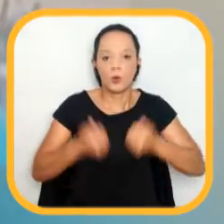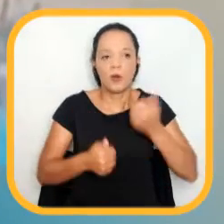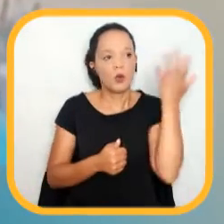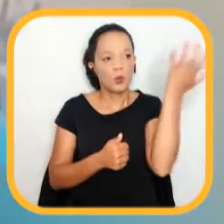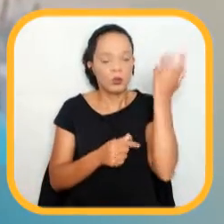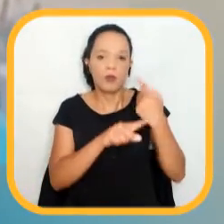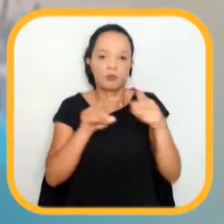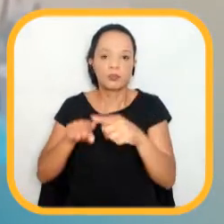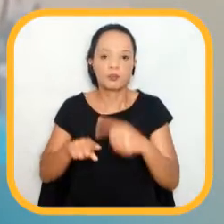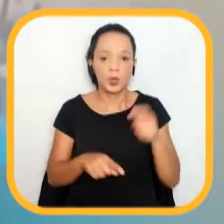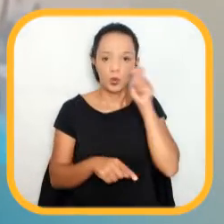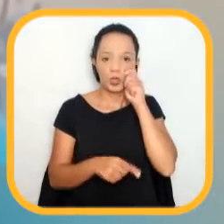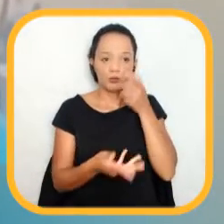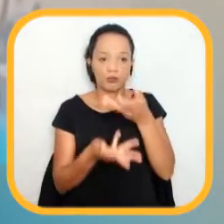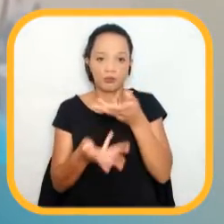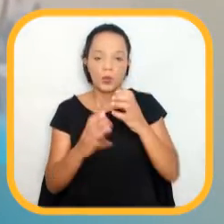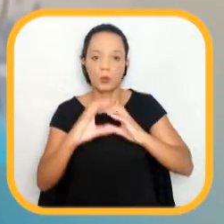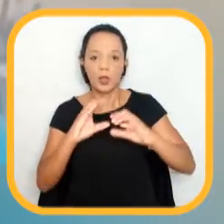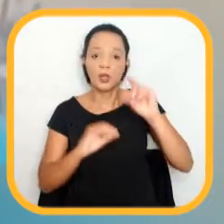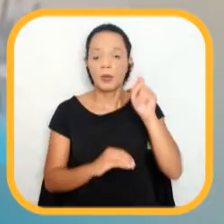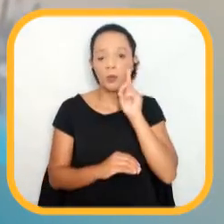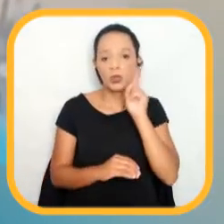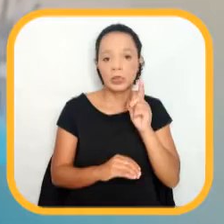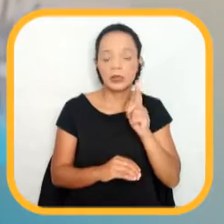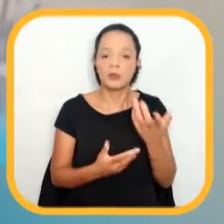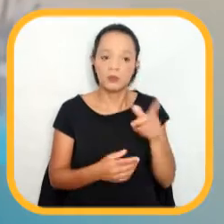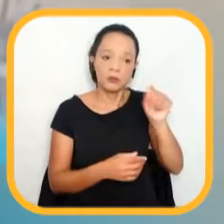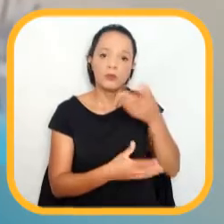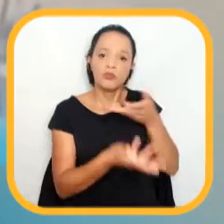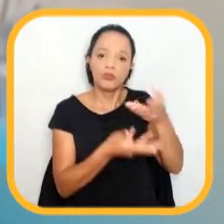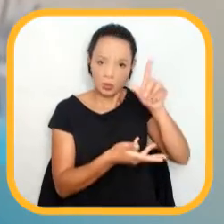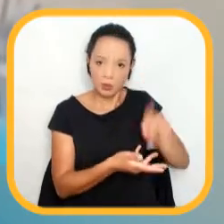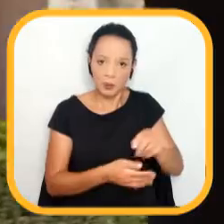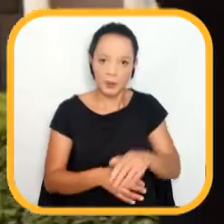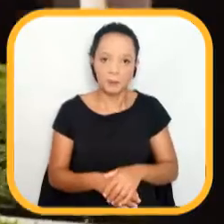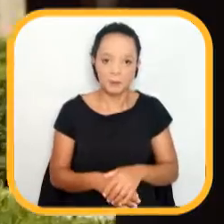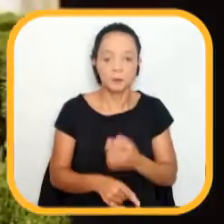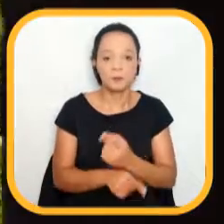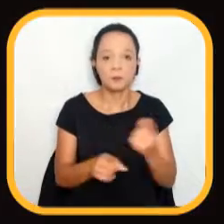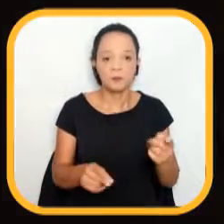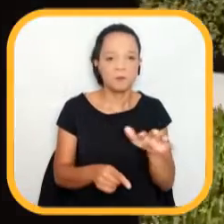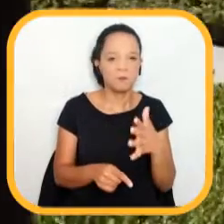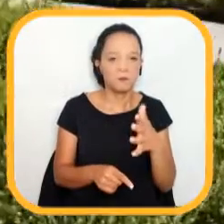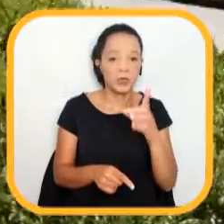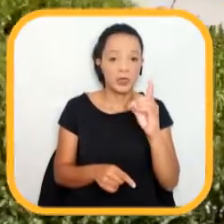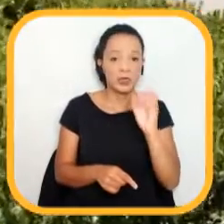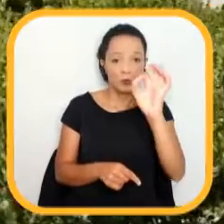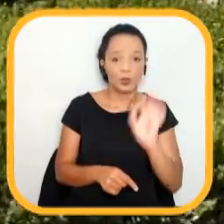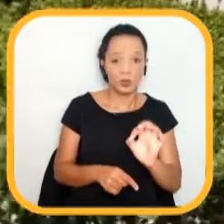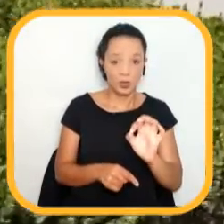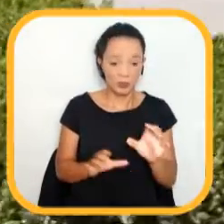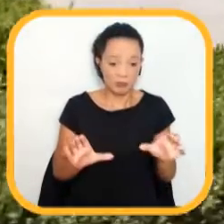turismo urbano, cultural, etc. É muito importante não ter receio de comunicar para este segmento, até porque por volta